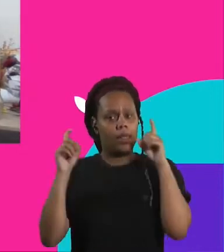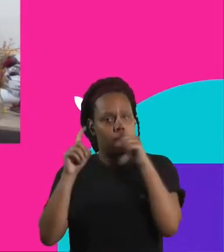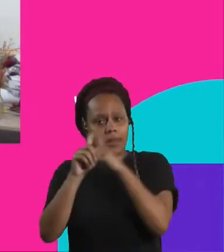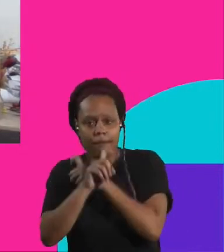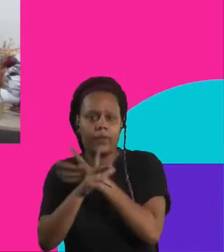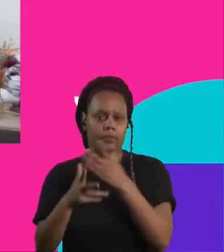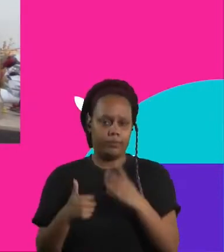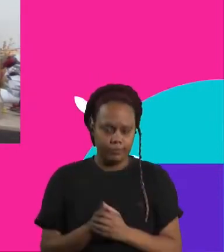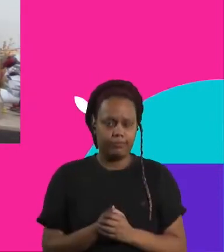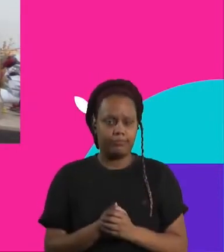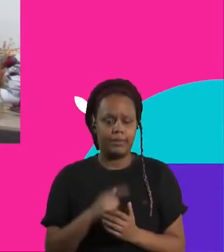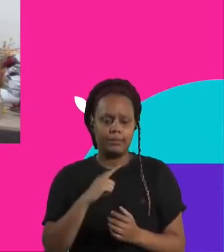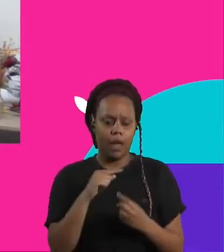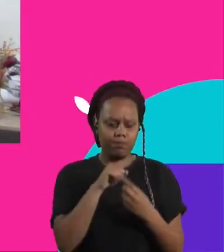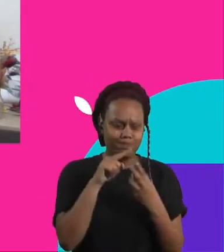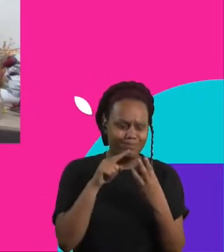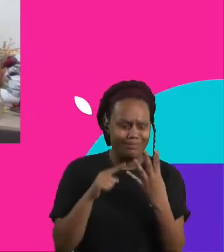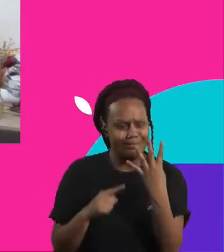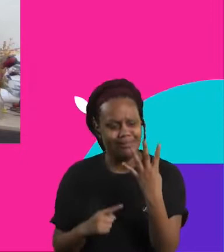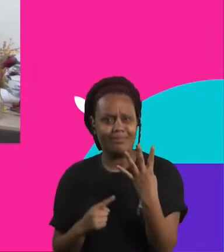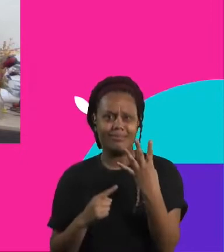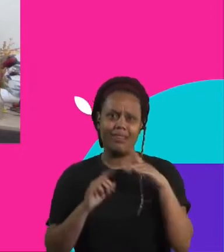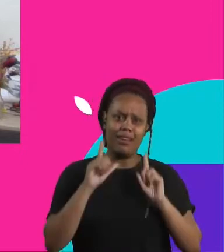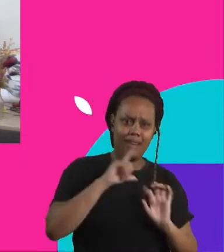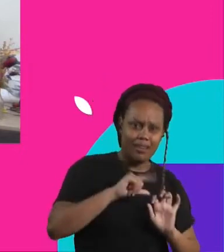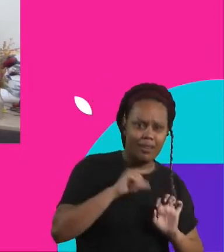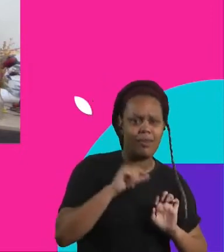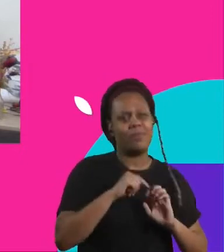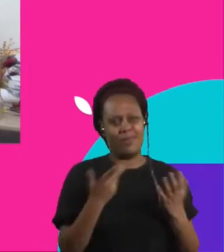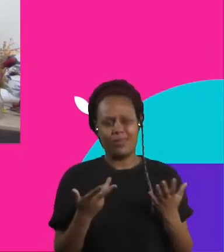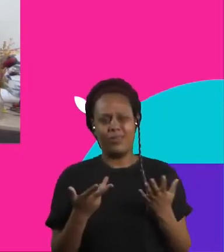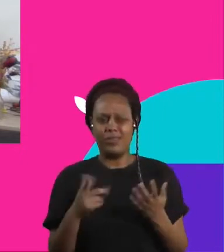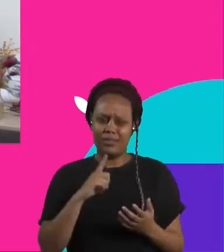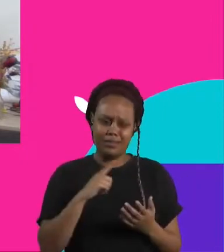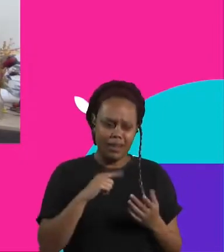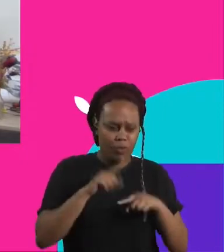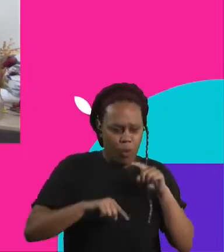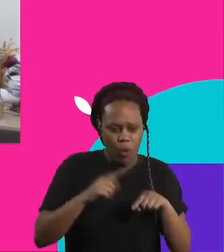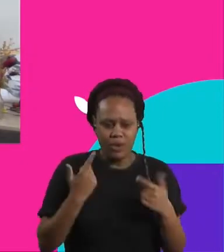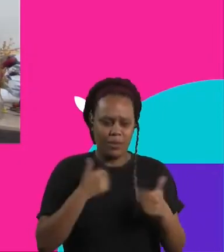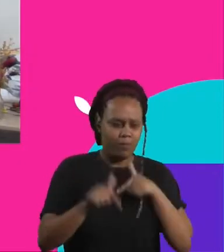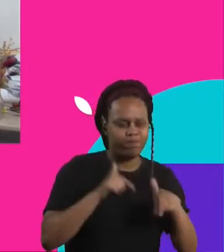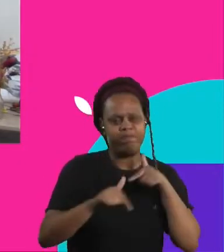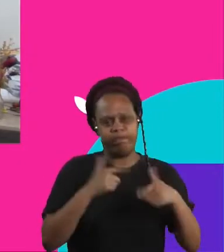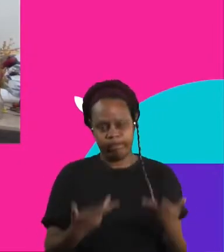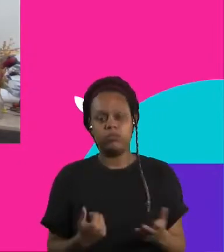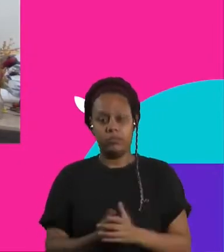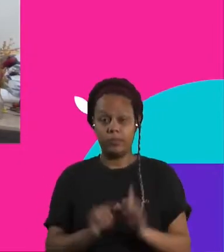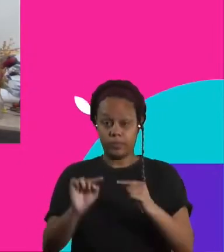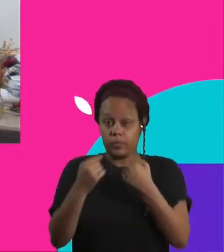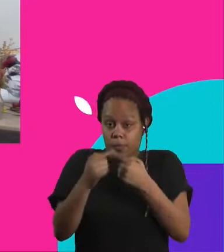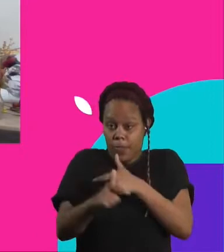tem 1, 2, 3, 4 empreendedores ali que já tem diversos elementos para trabalhar. Então, a maior dificuldade,